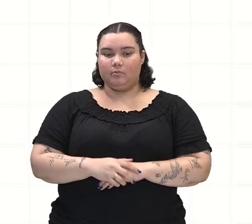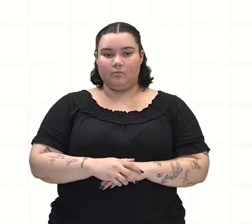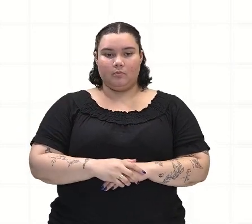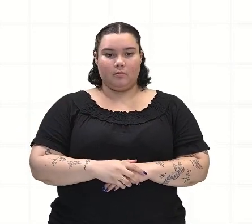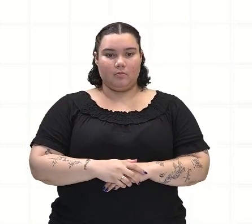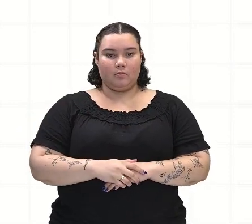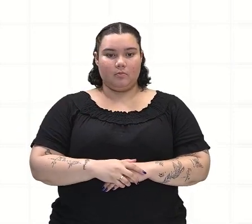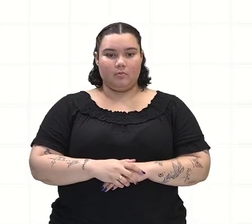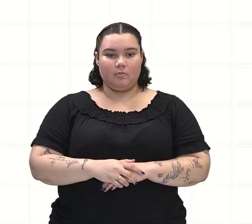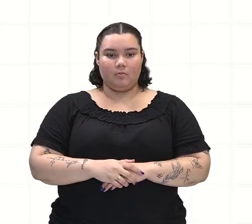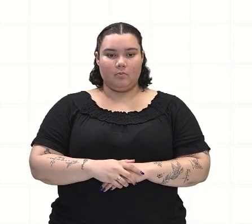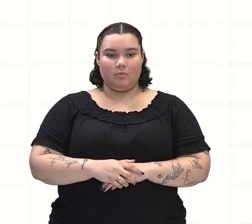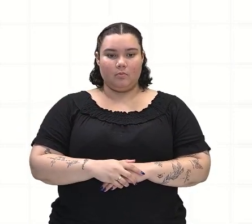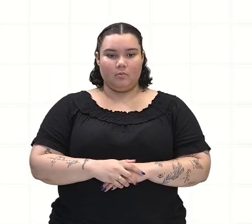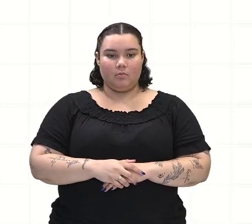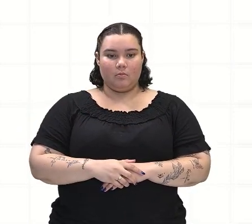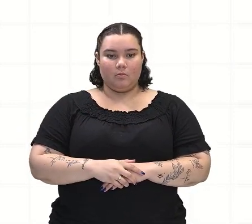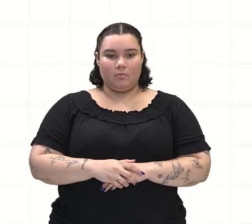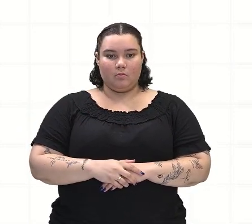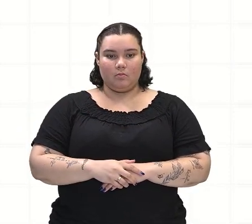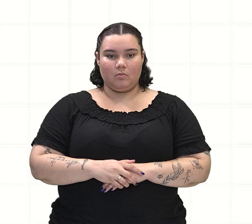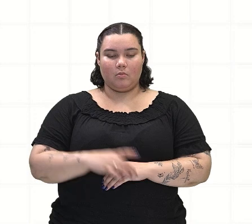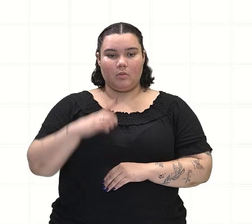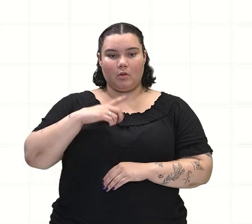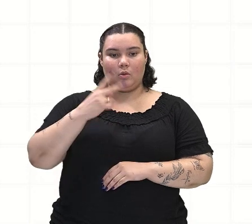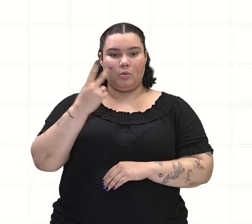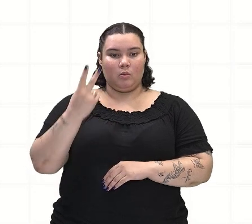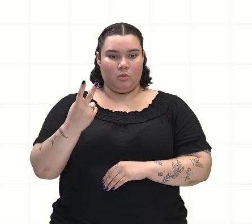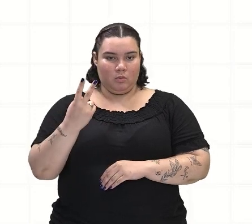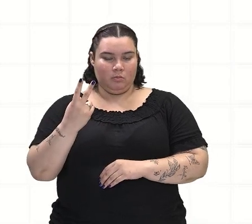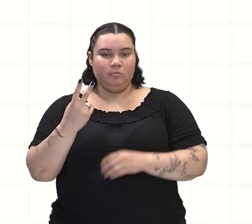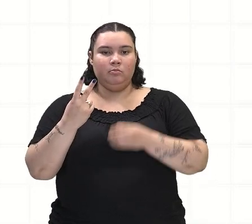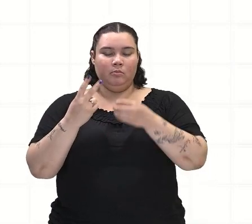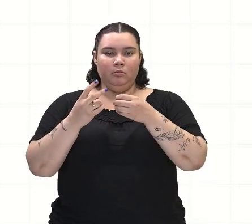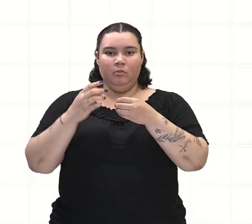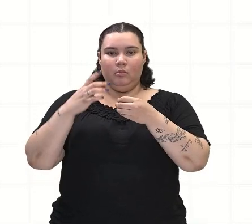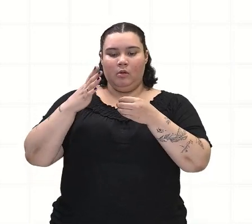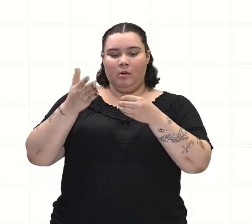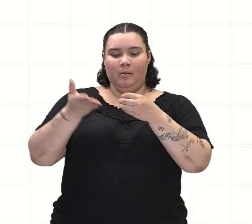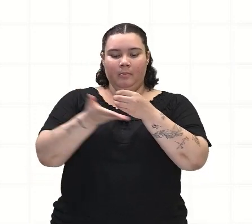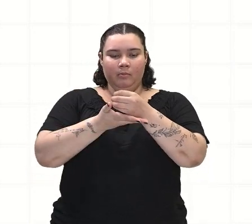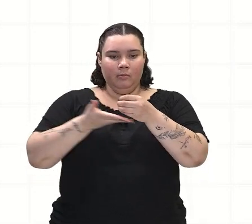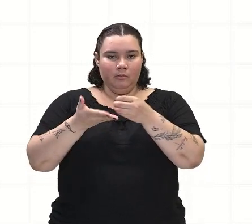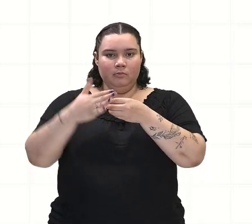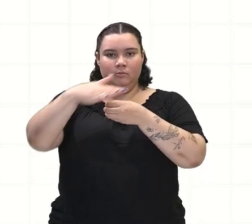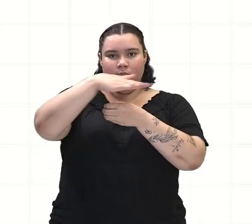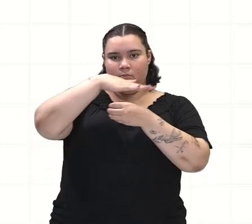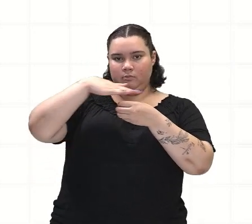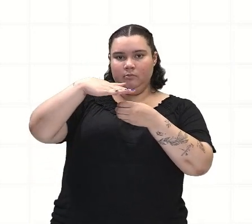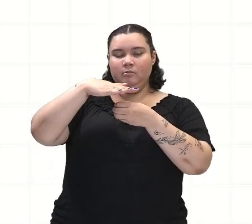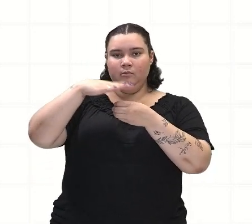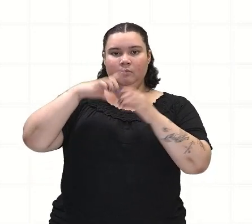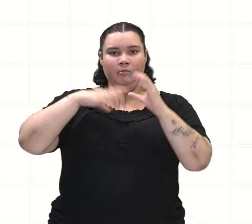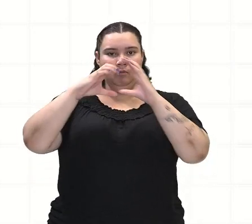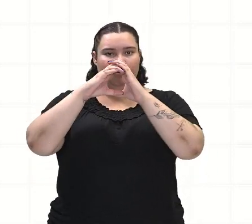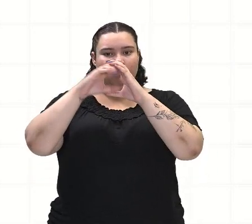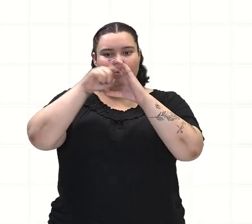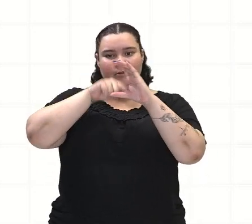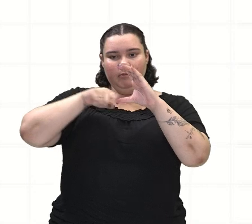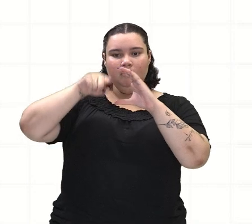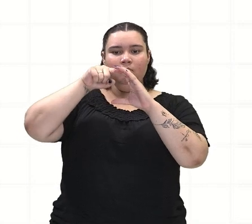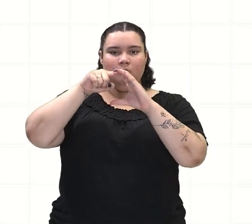nessa base. Ele tem esse círculo em cima e embaixo, Então, se a gente lembrar